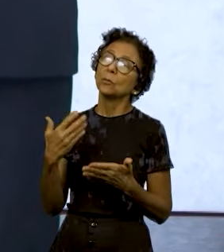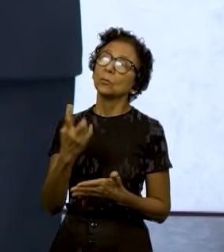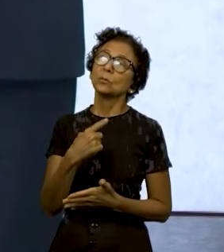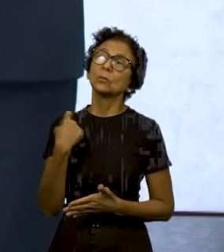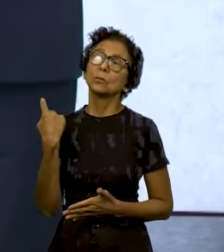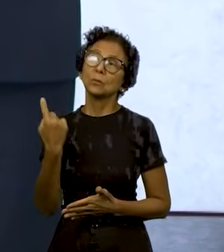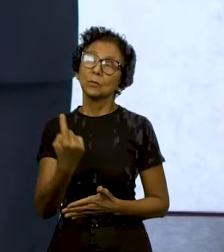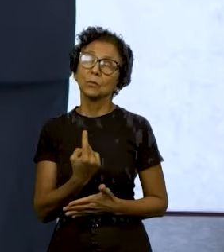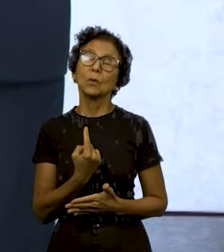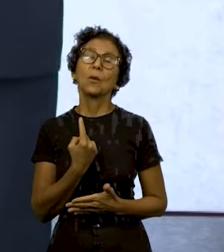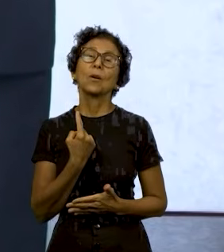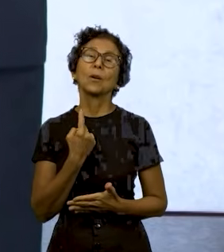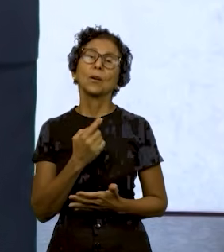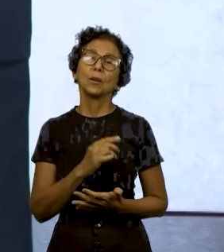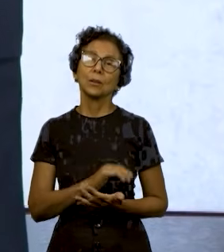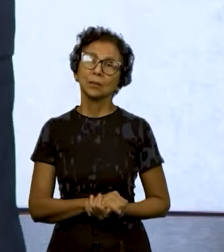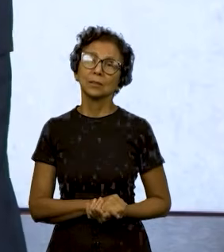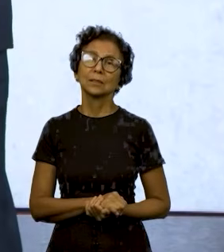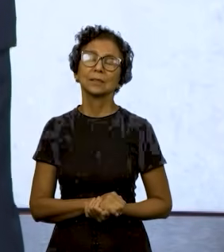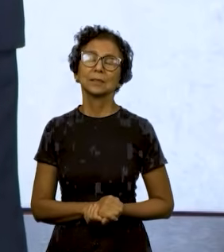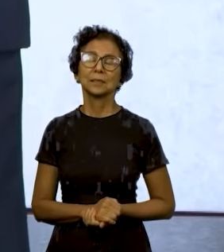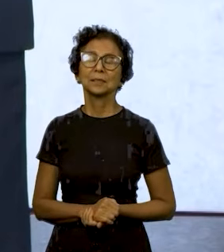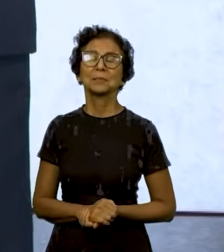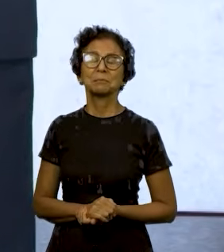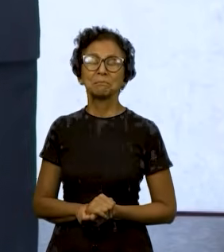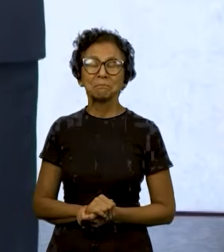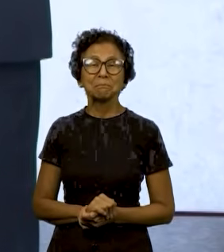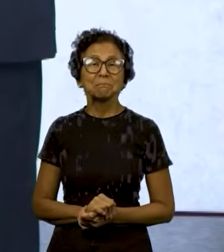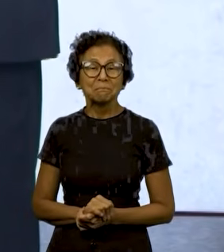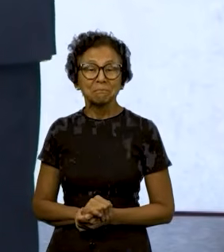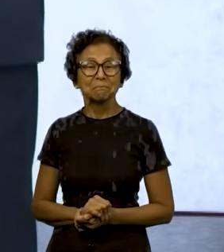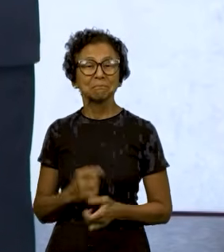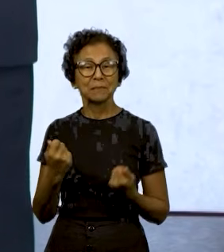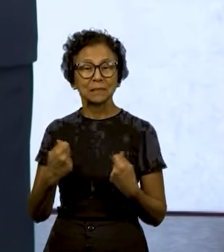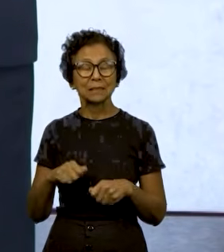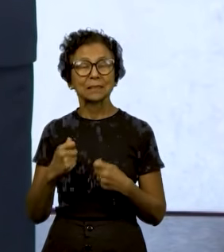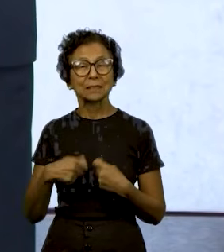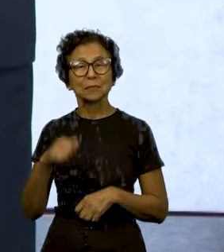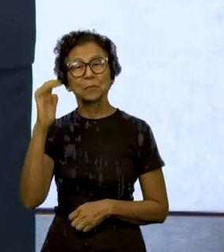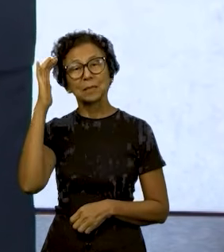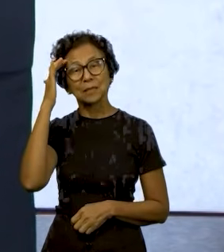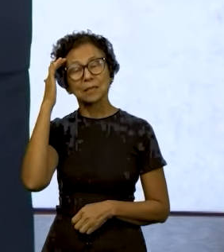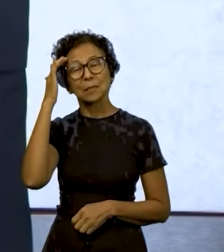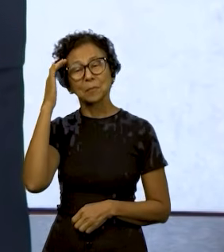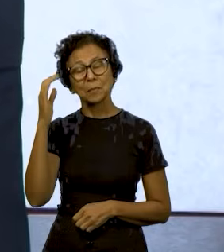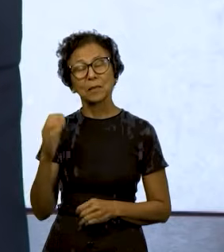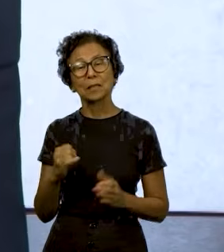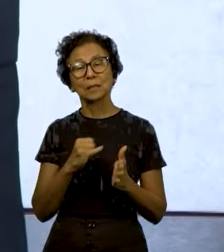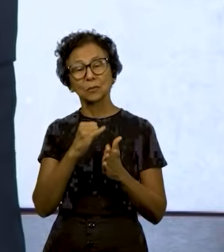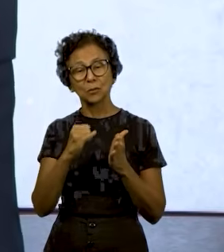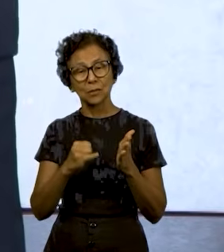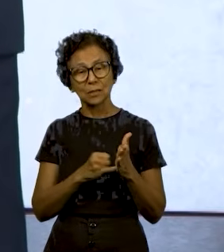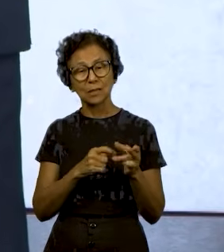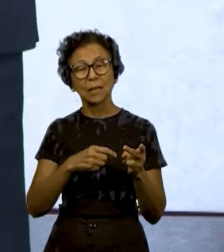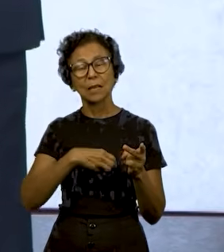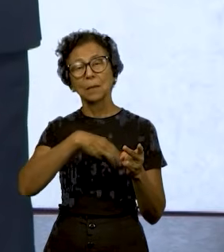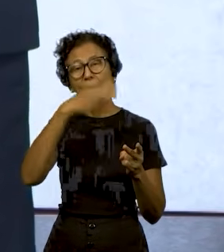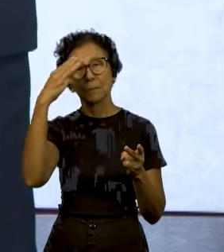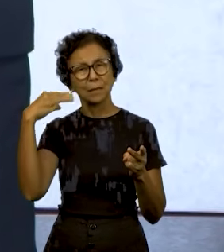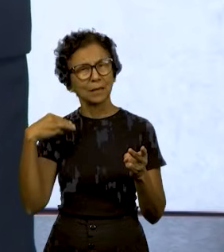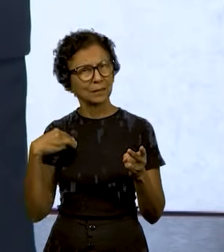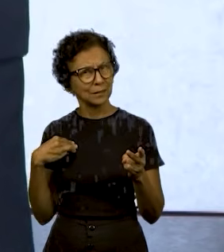nascimento de Jesus foi assim e mudou completamente a vida de José, de Maria. Ele teve até que mudar